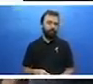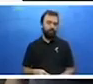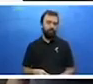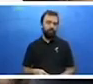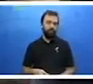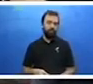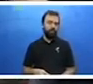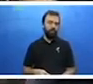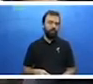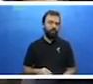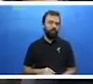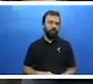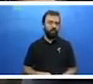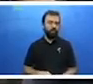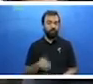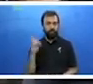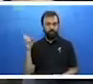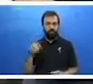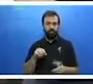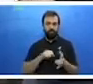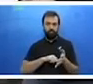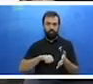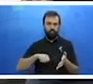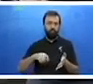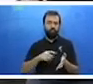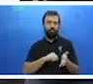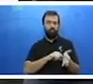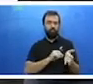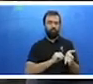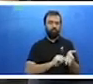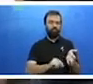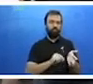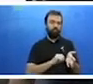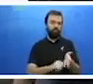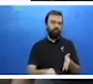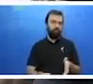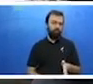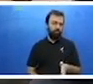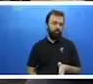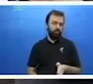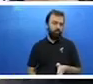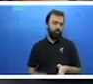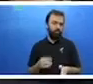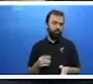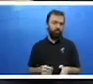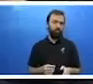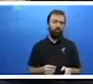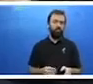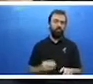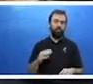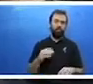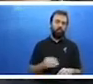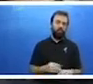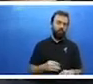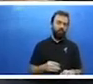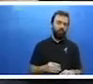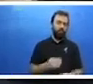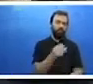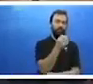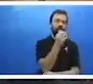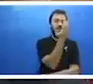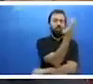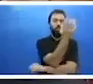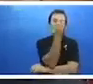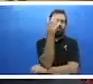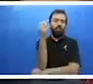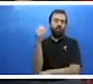fazer essa divisão? Já está escrito, grifado. Semelhança das paisagens na forma do relevo, clima